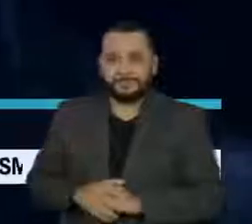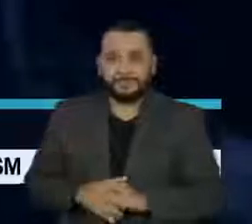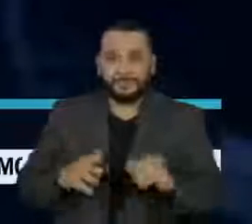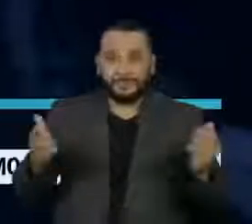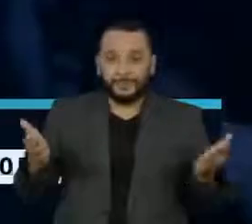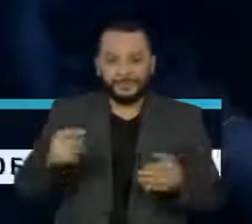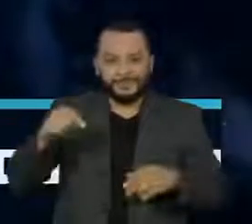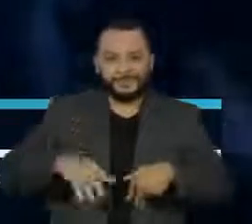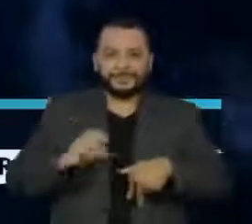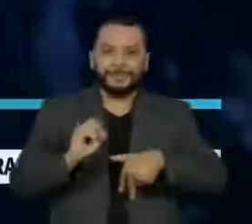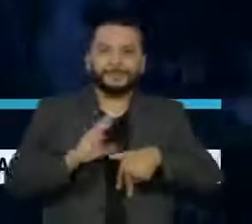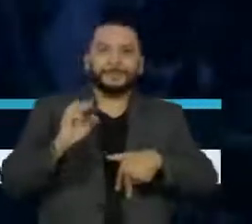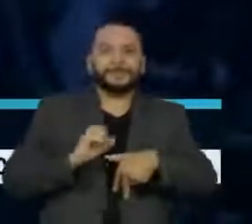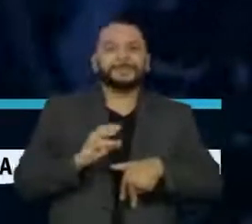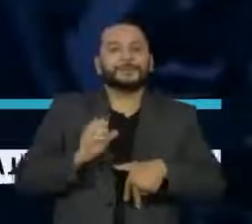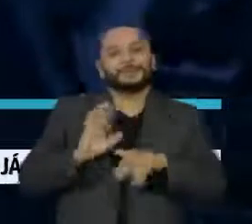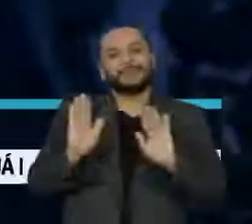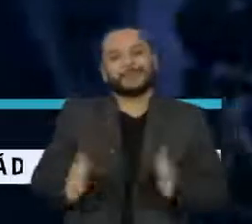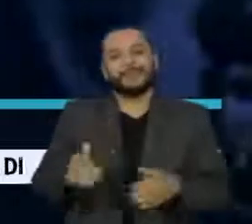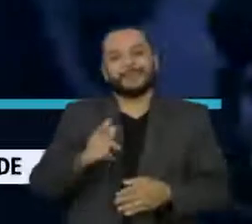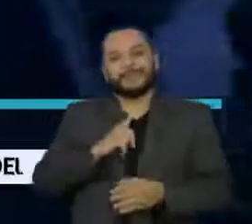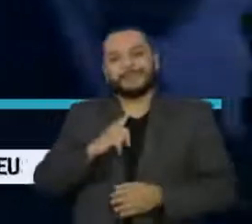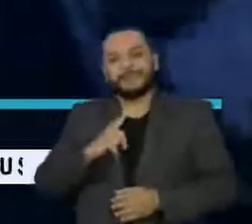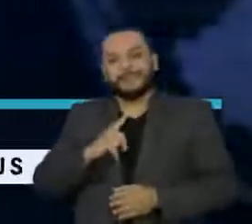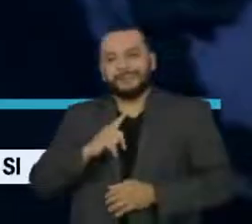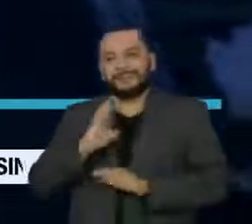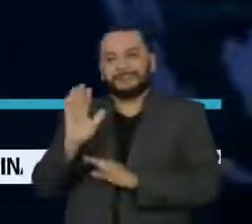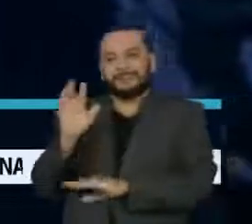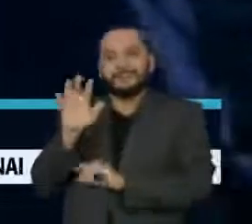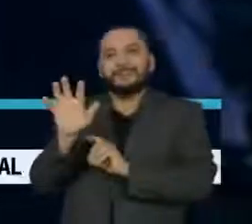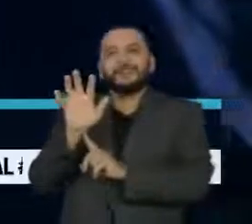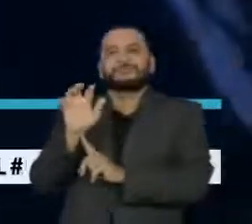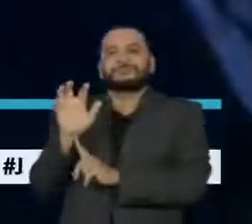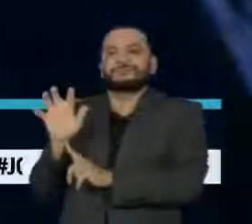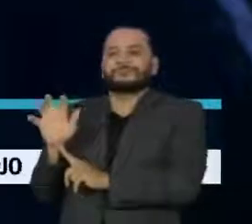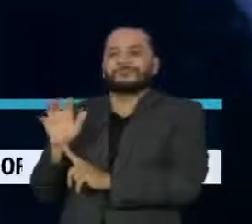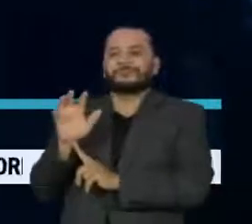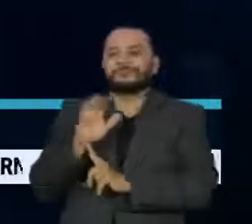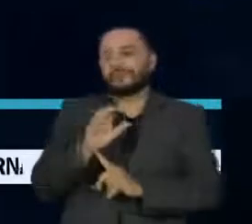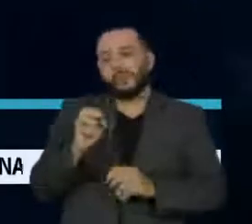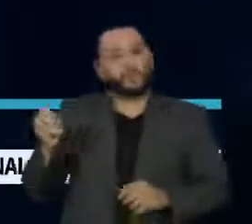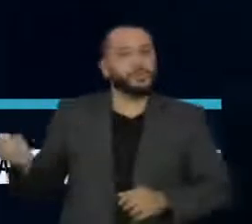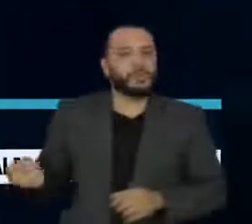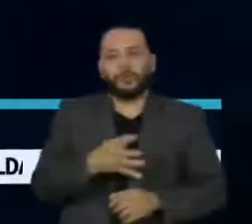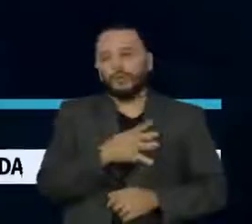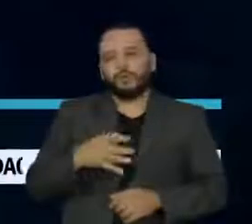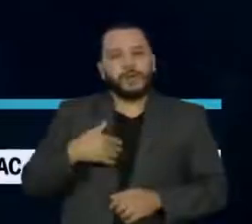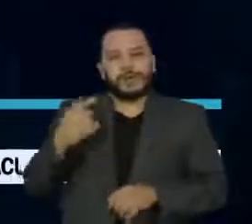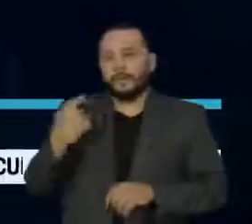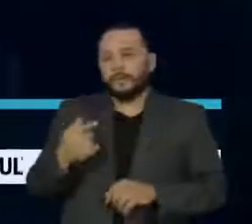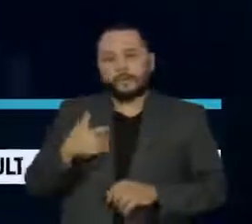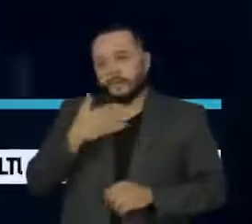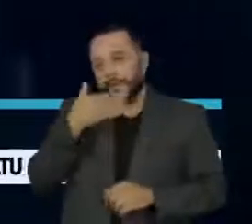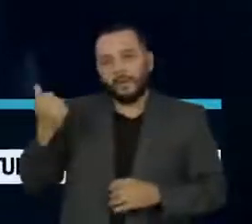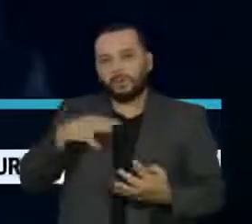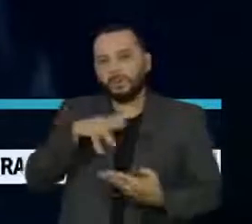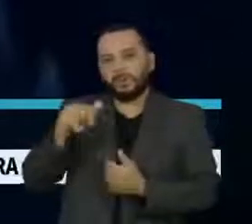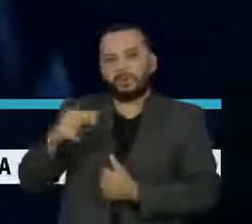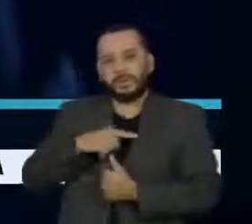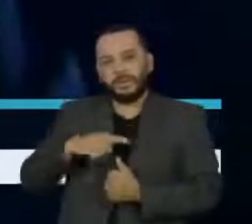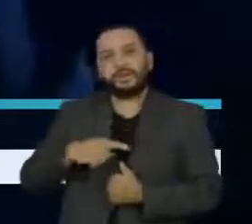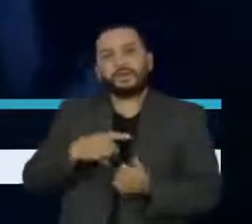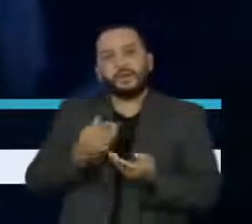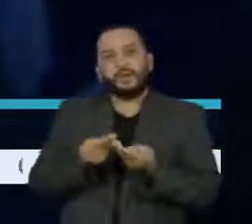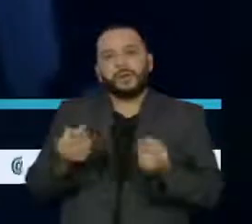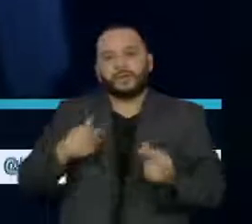E hoje a TV Cultura passou a utilizar um novo transmissor, um dos mais potentes do mundo. O equipamento é capaz de aumentar a qualidade do sinal